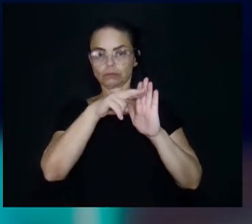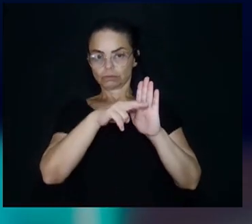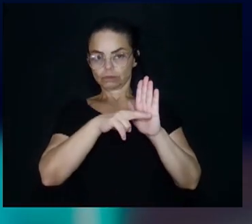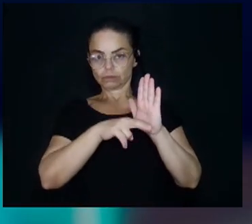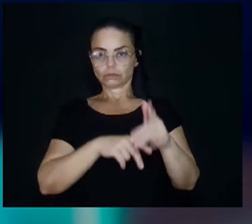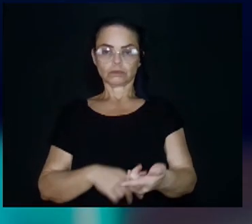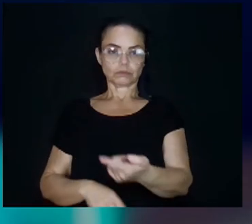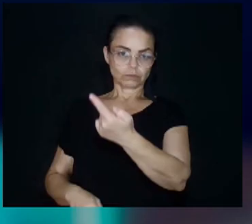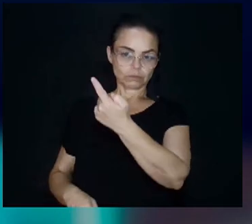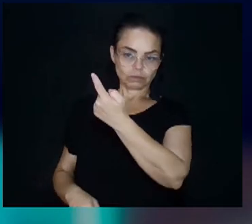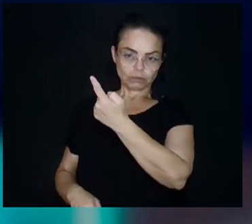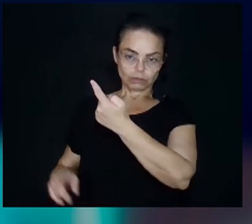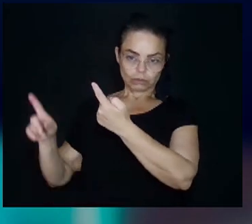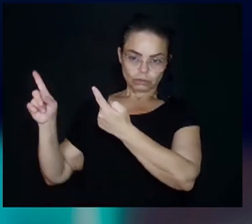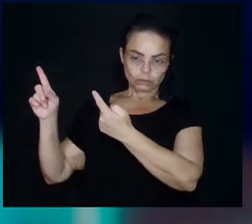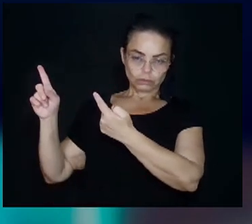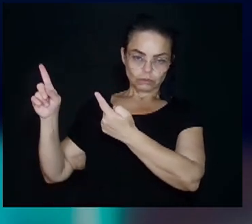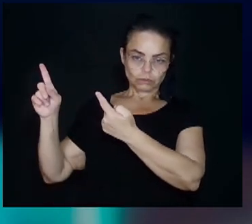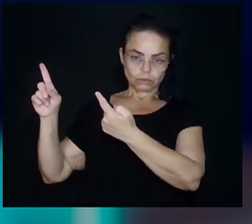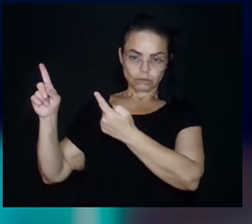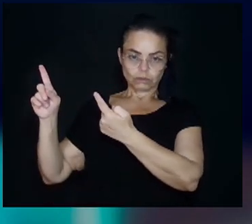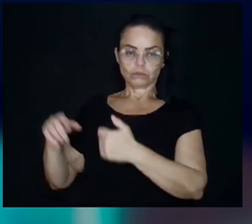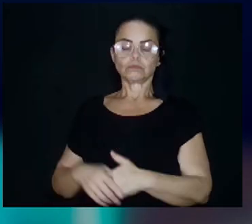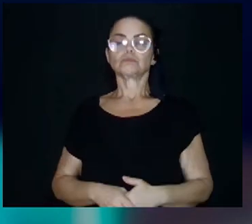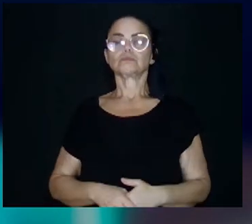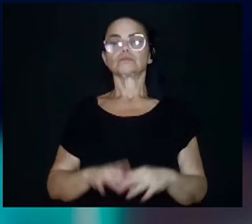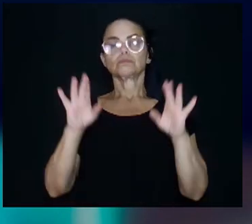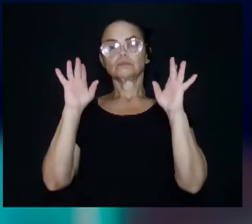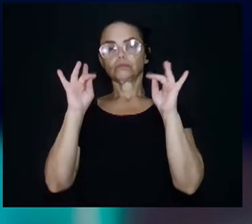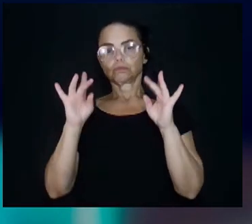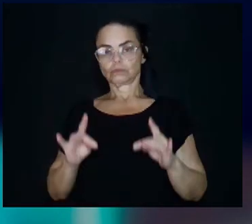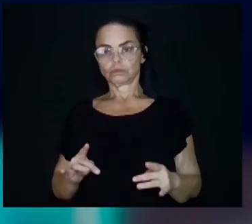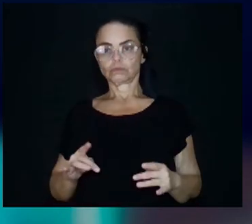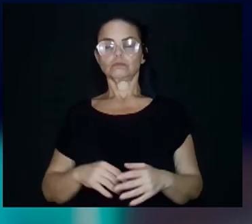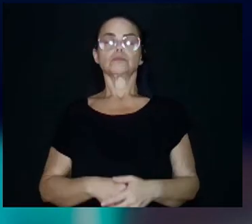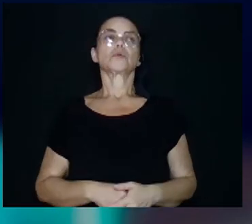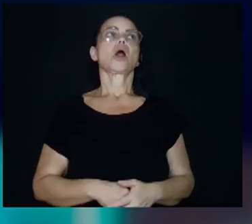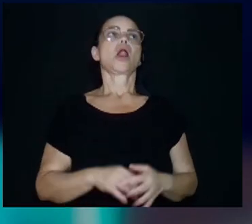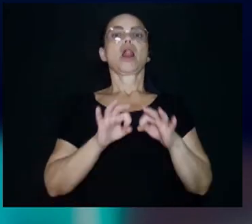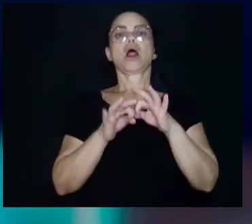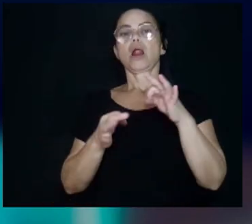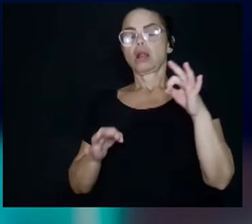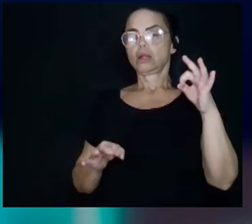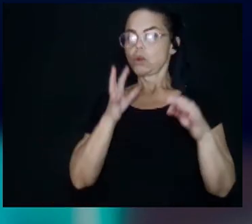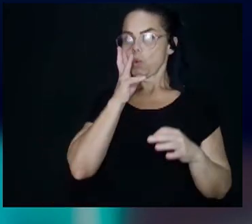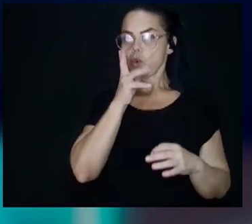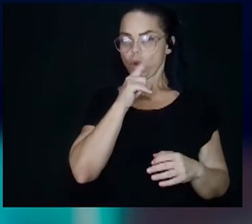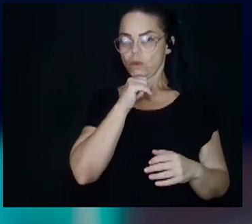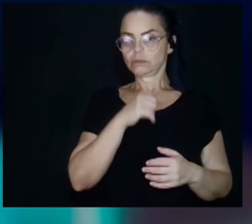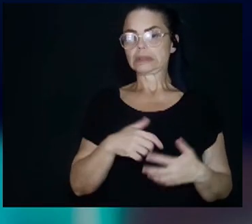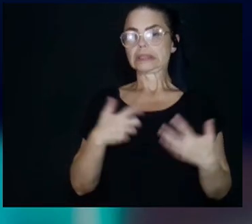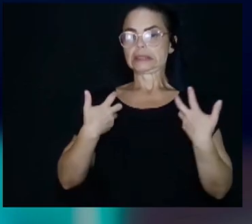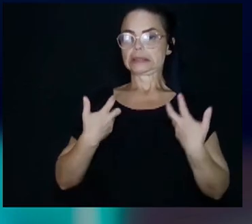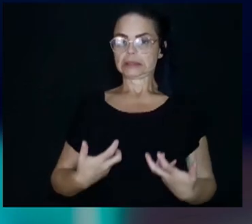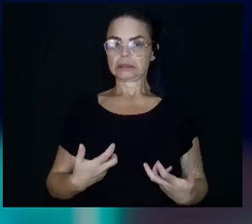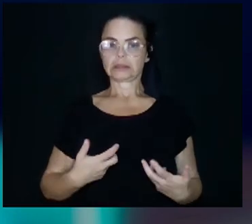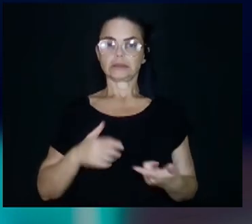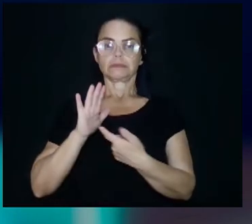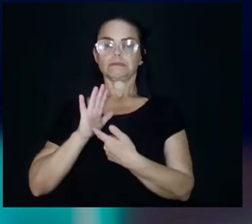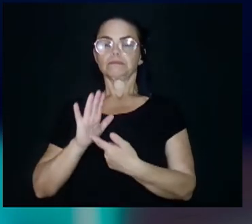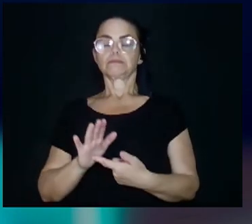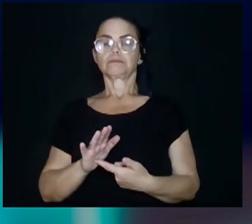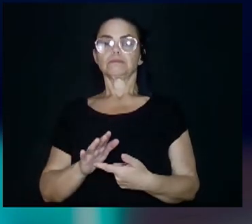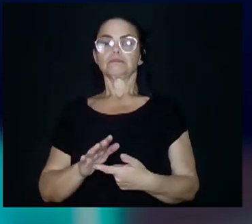Aí na lei está lá a descrição, que eu não pus aqui para não ficar também muito enfadonha a apresentação. Parágrafo único.